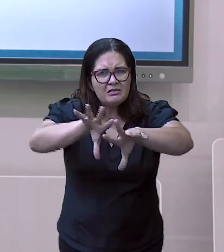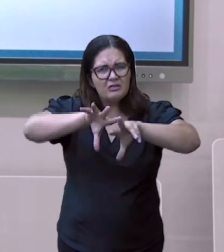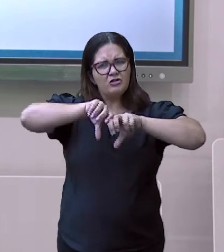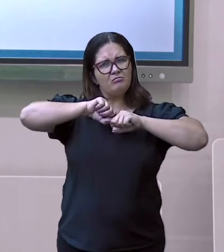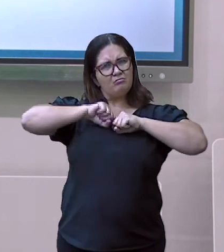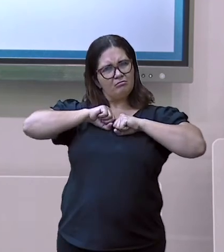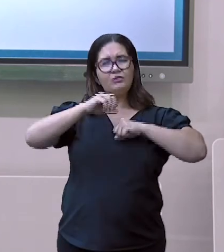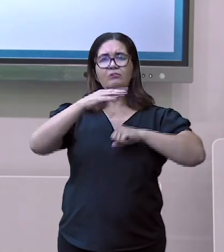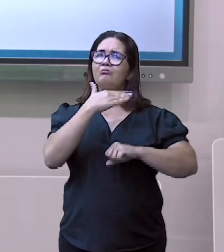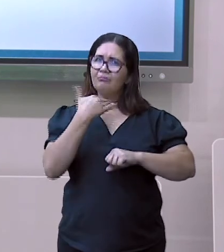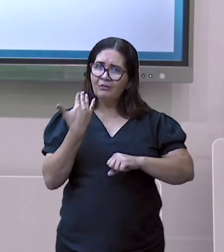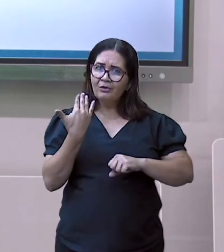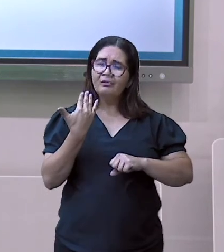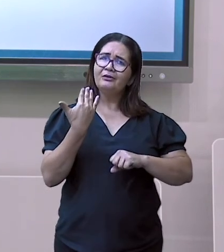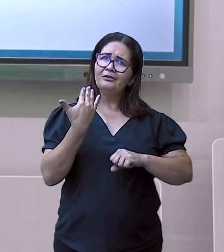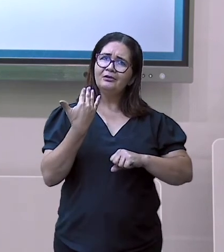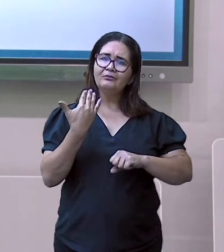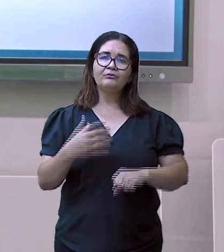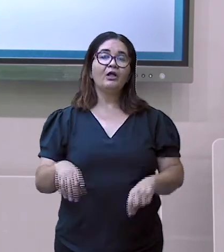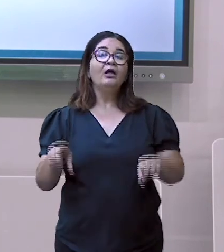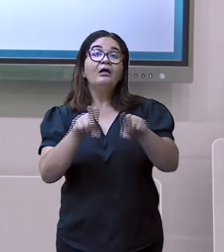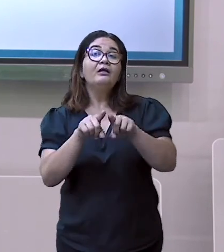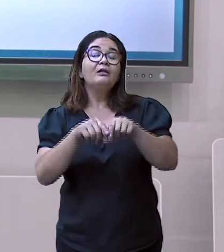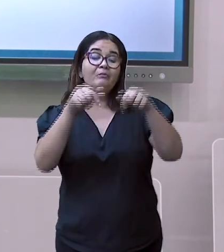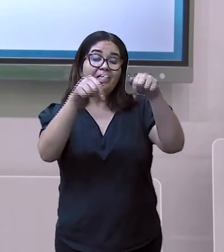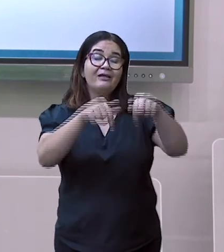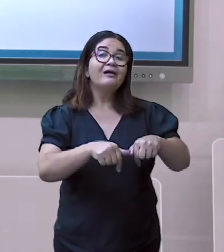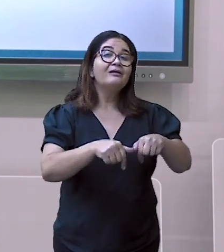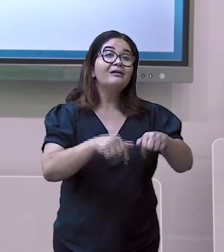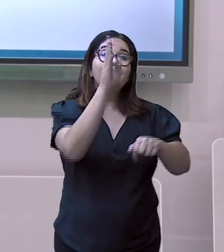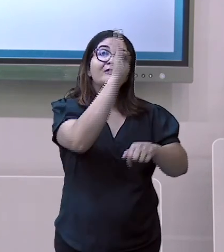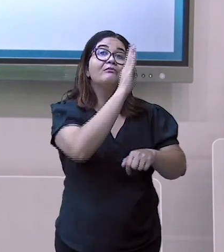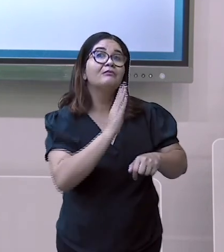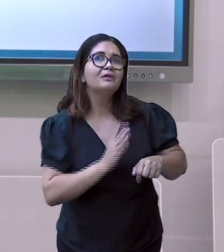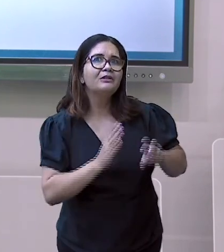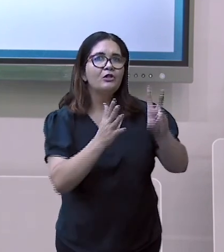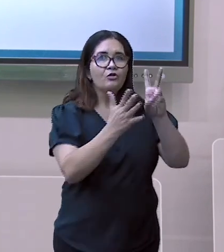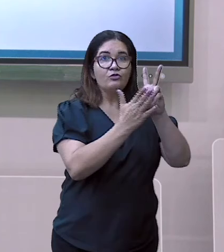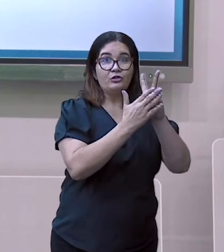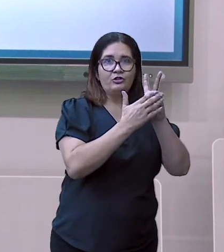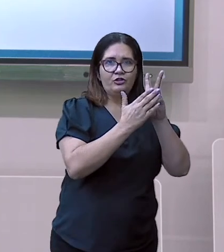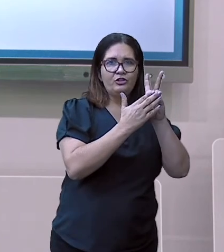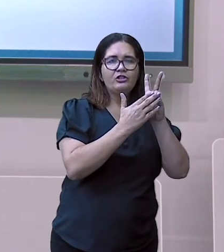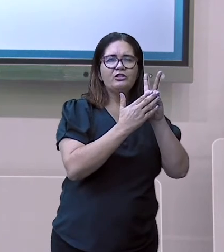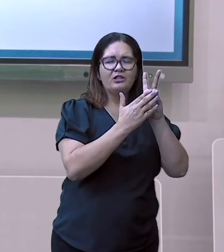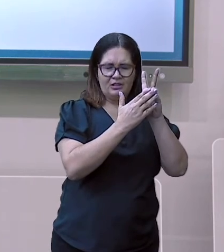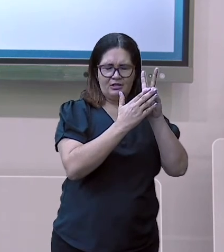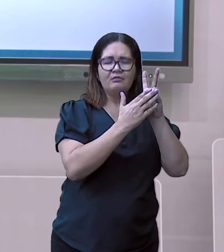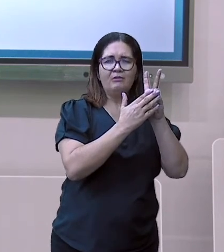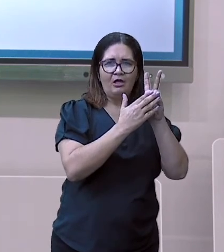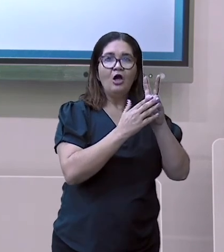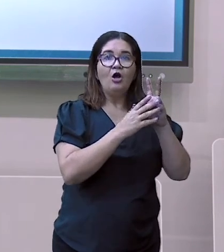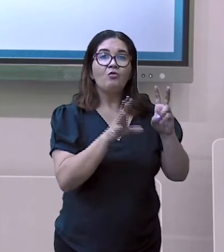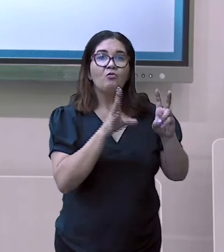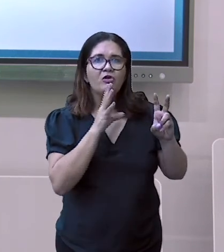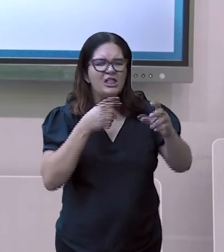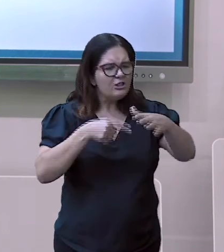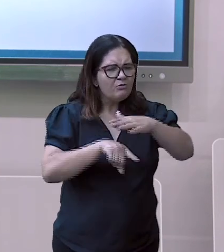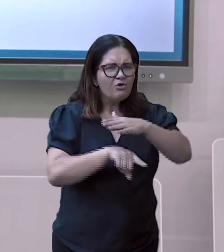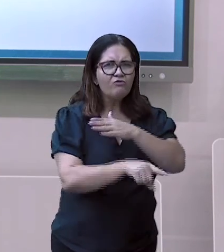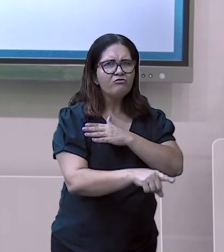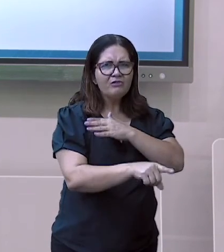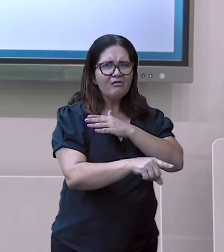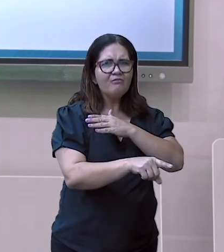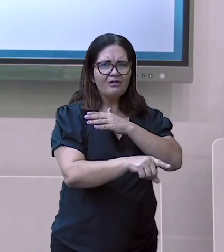conheciam muito bem o território em que estavam trabalhando, pois já viviam aqui muito antes da chegada dos